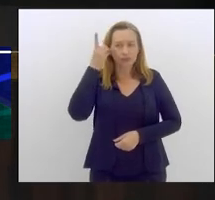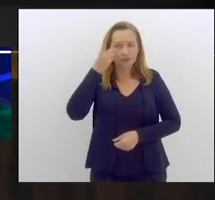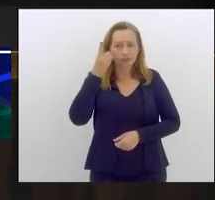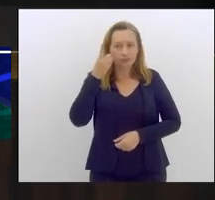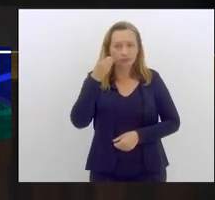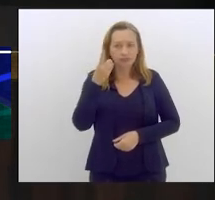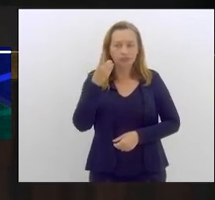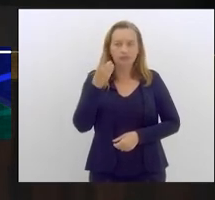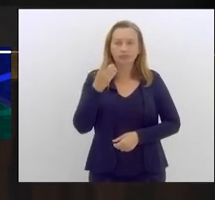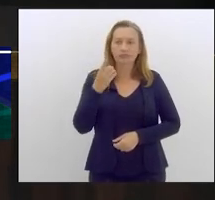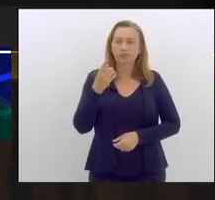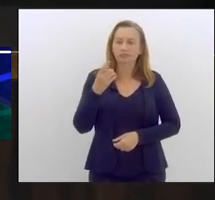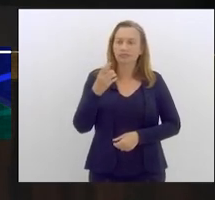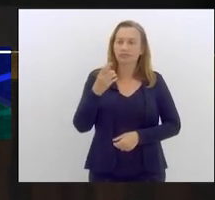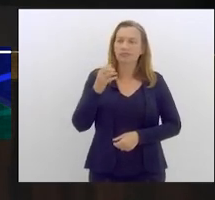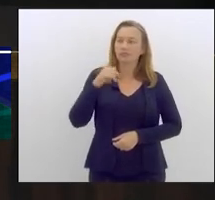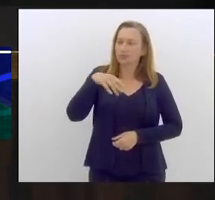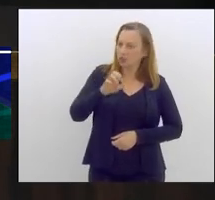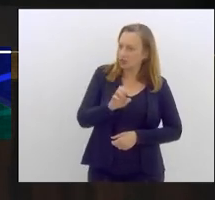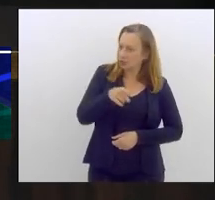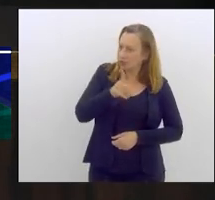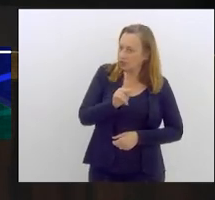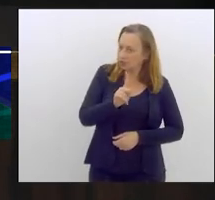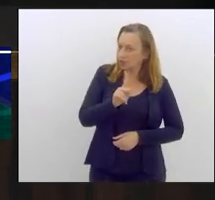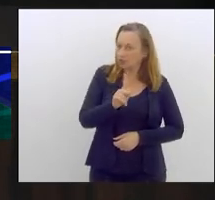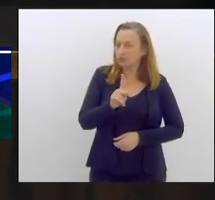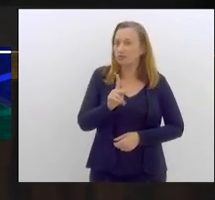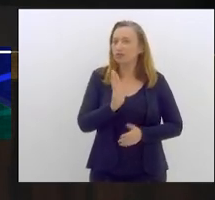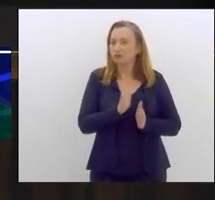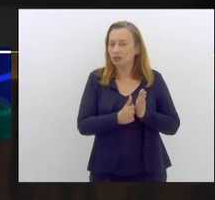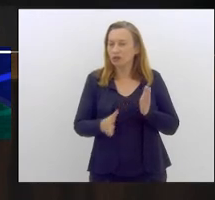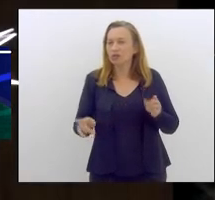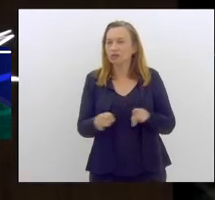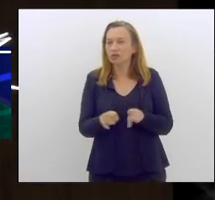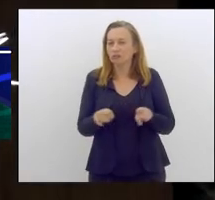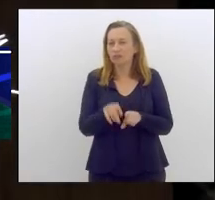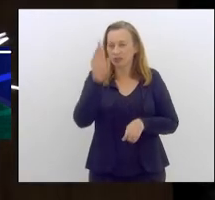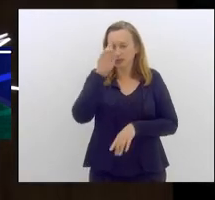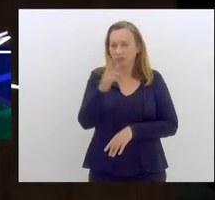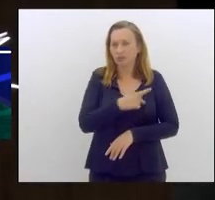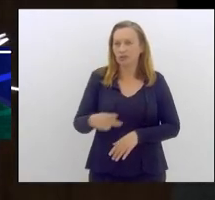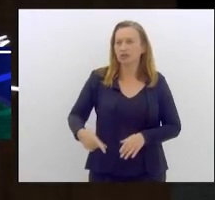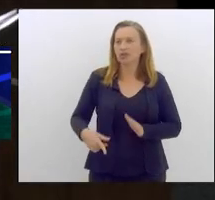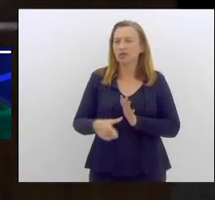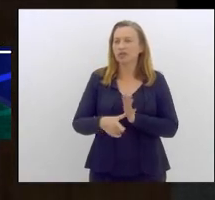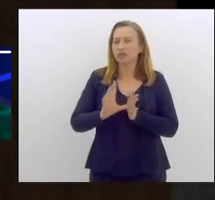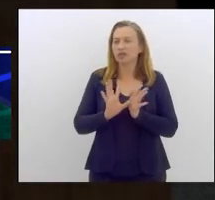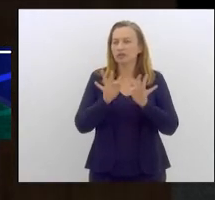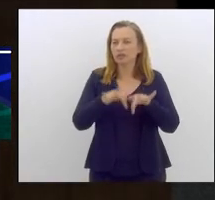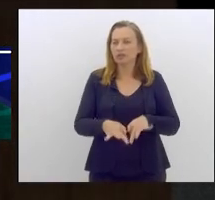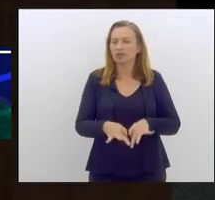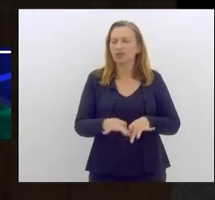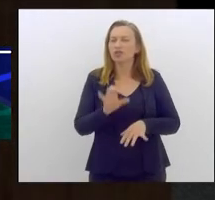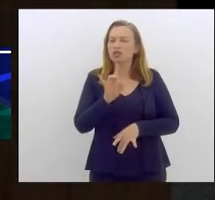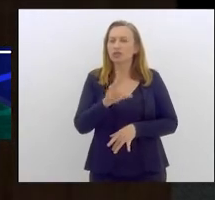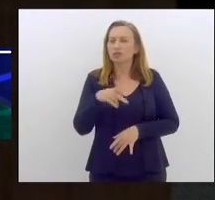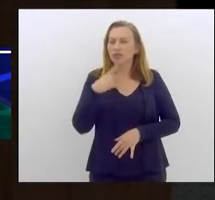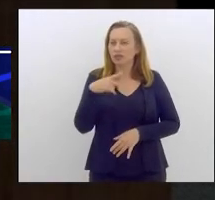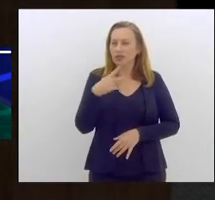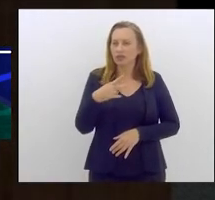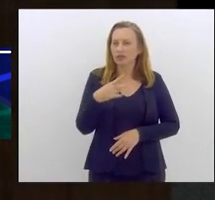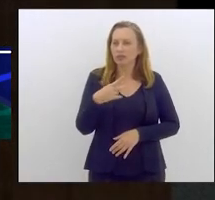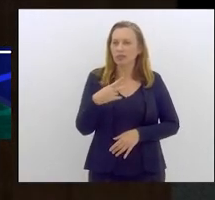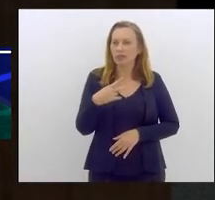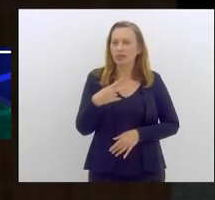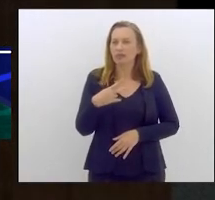primeiramente, deputada, o deputado Alexandre Kinoplock. Tem uma questão de ordem também, presidenta, antes da senhora encerrar. É só para consignar